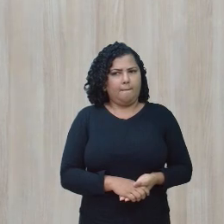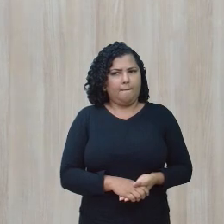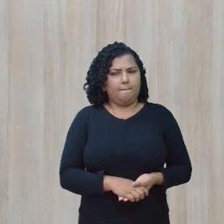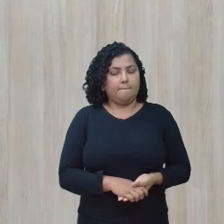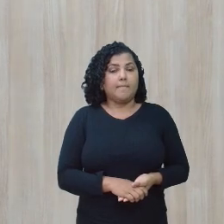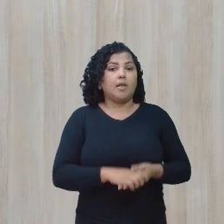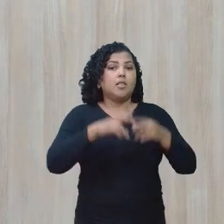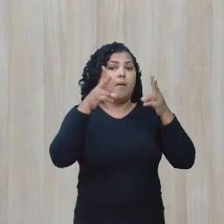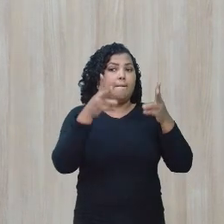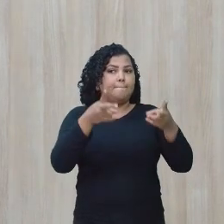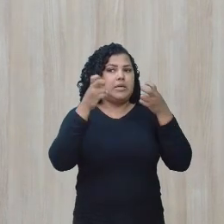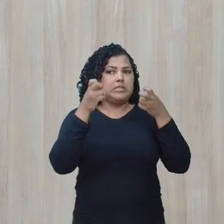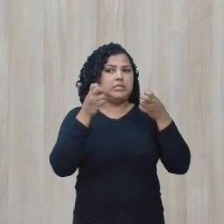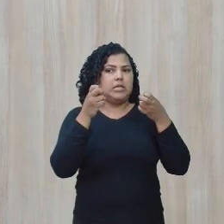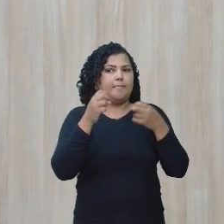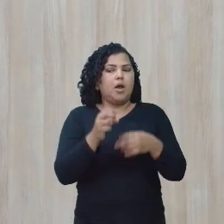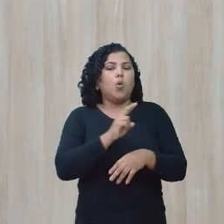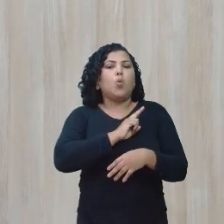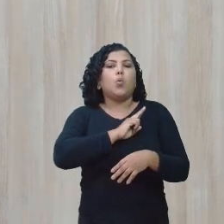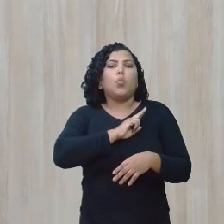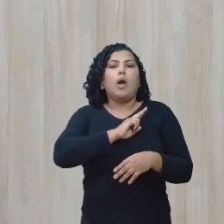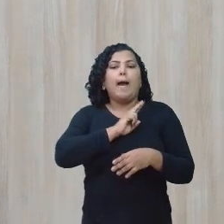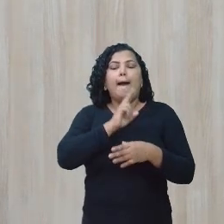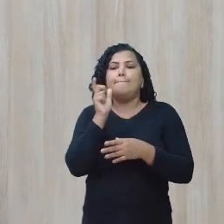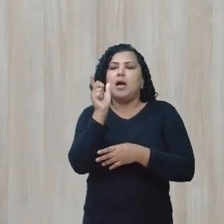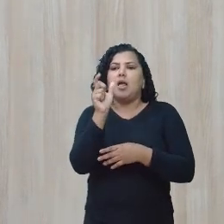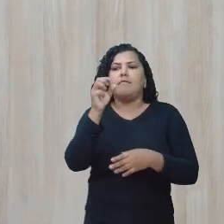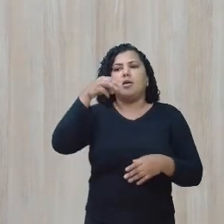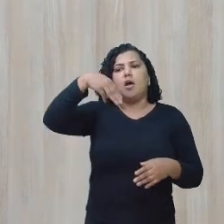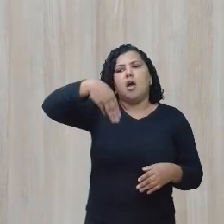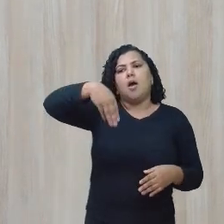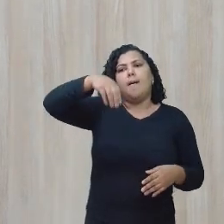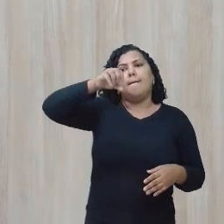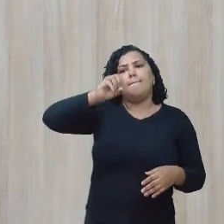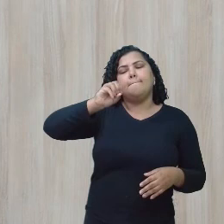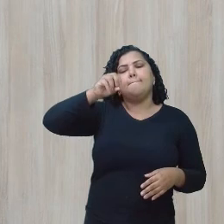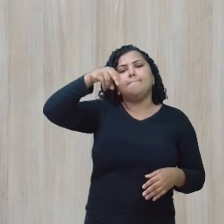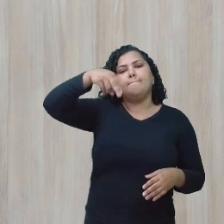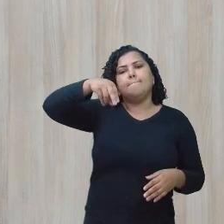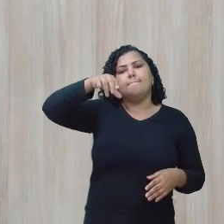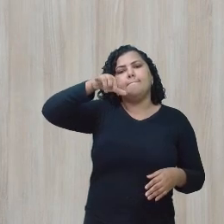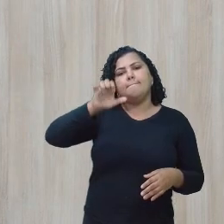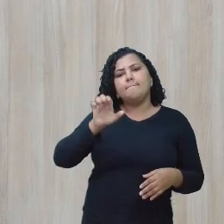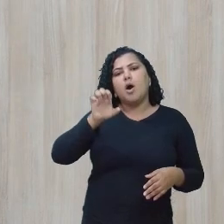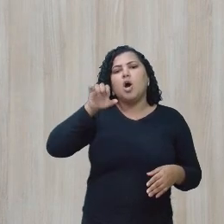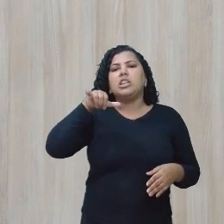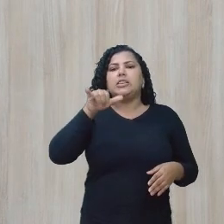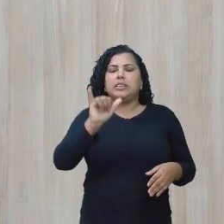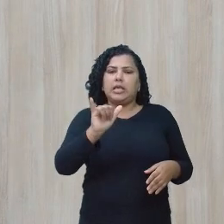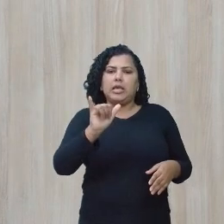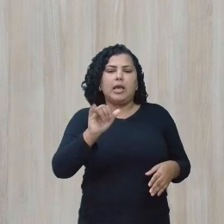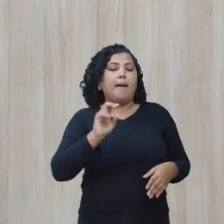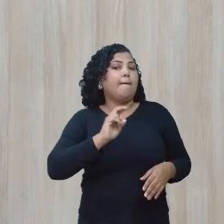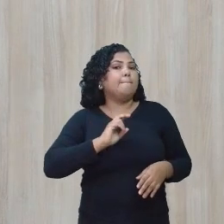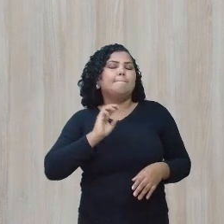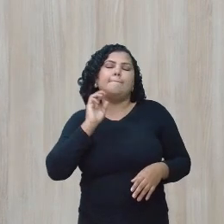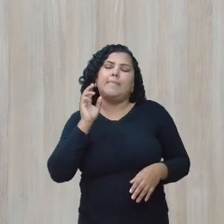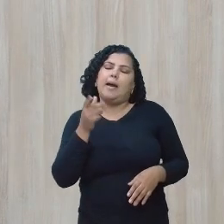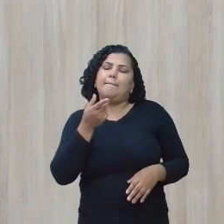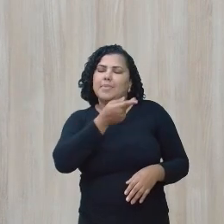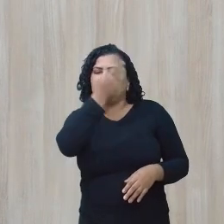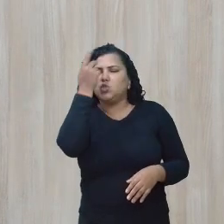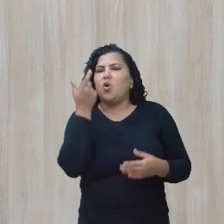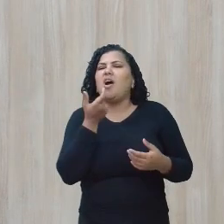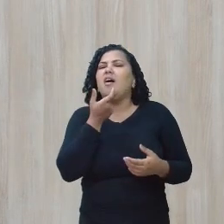Atenção agora para a palavra money. M-O-N-E, money. O pessoal às vezes diz money, tá errado, é money,